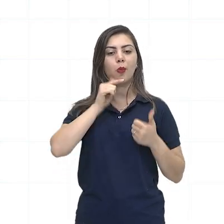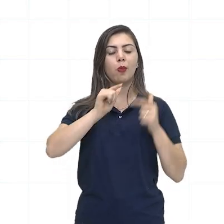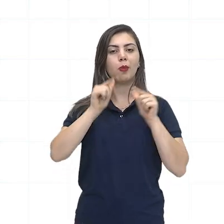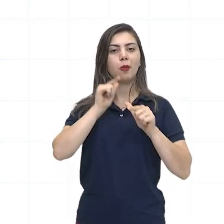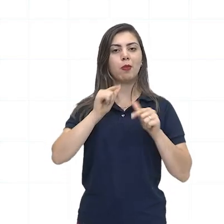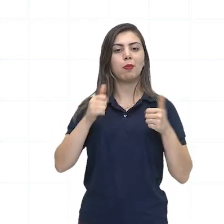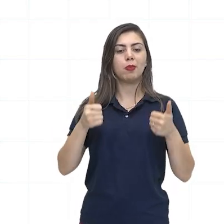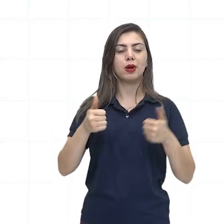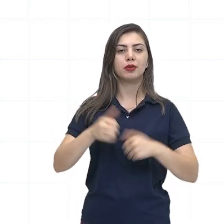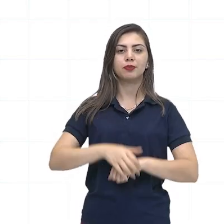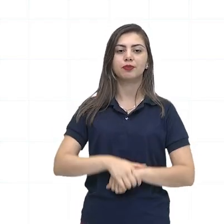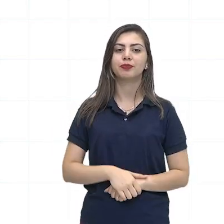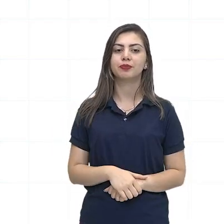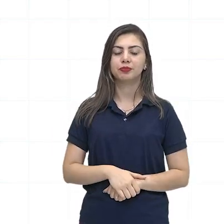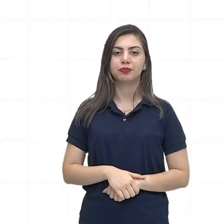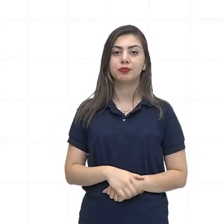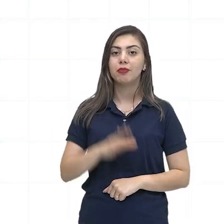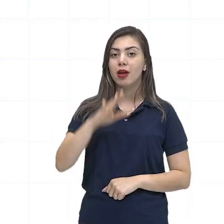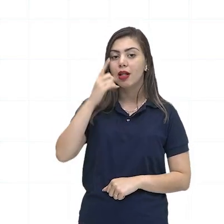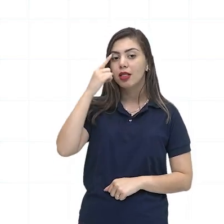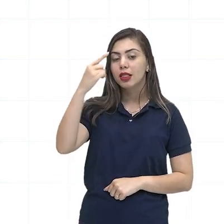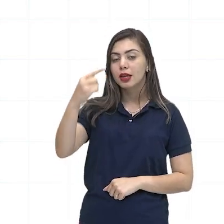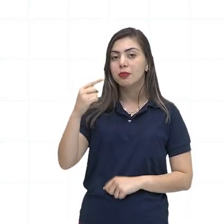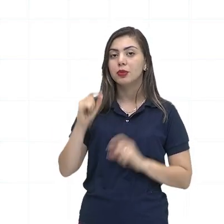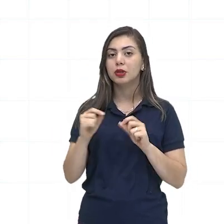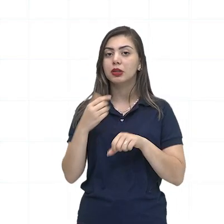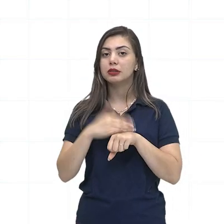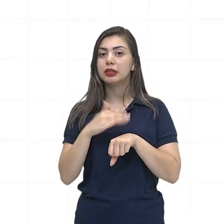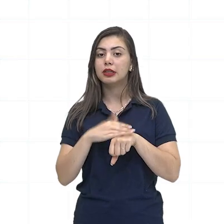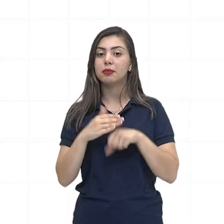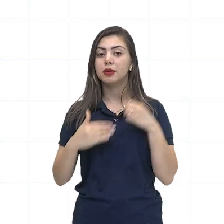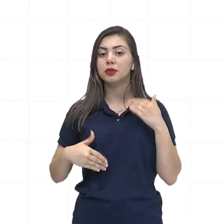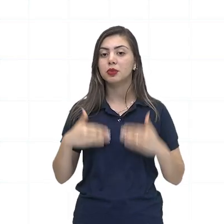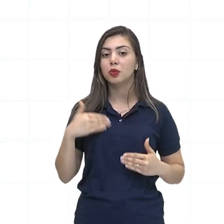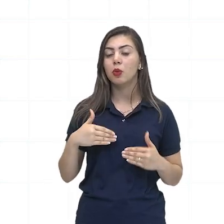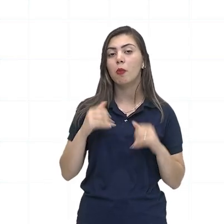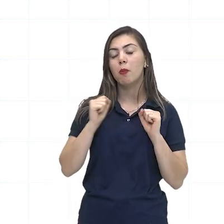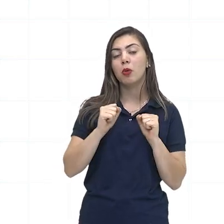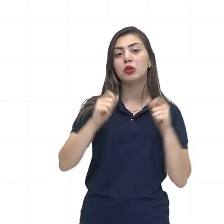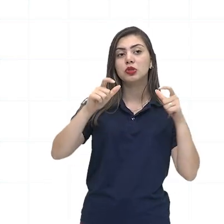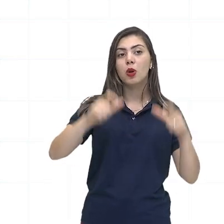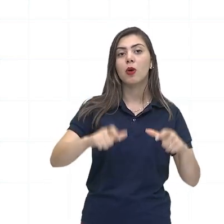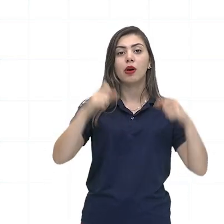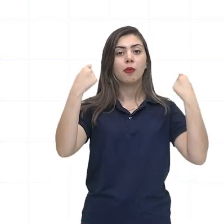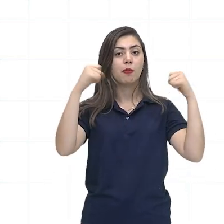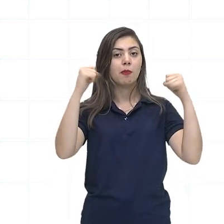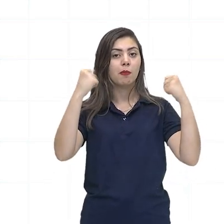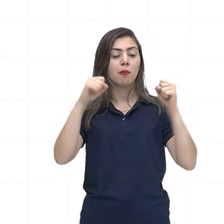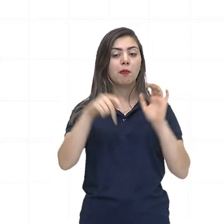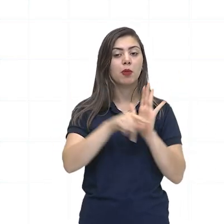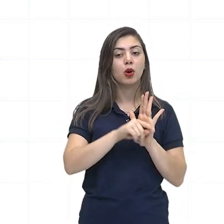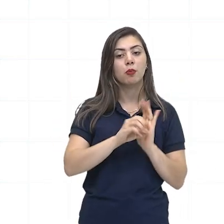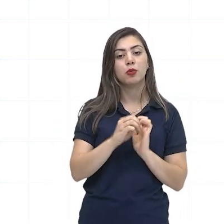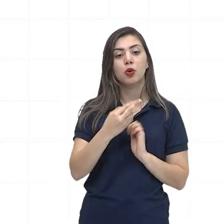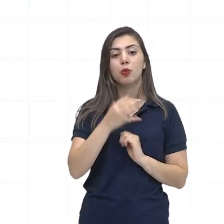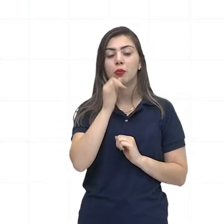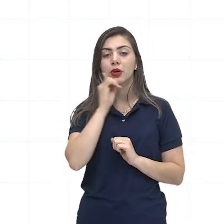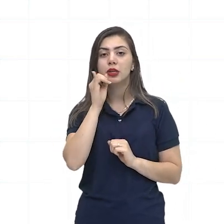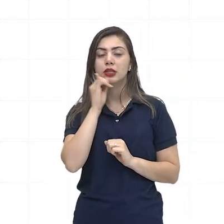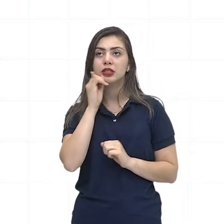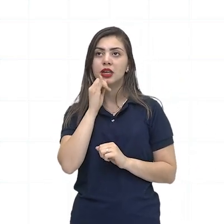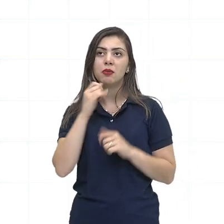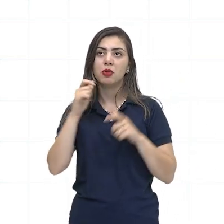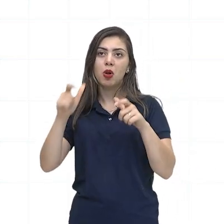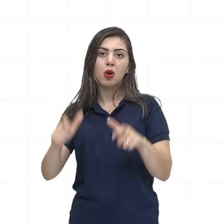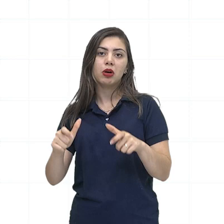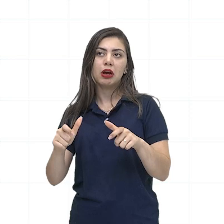corpo funcionando perfeitamente bem, tá bom? Lembrando que essas práticas, elas podem ser realizadas em academias ou na